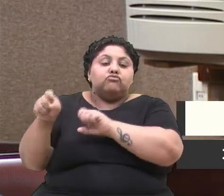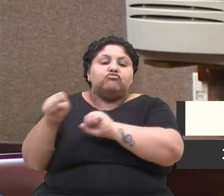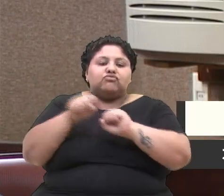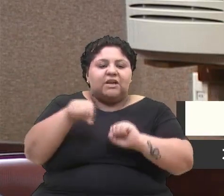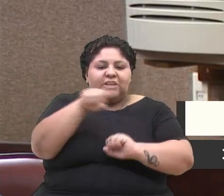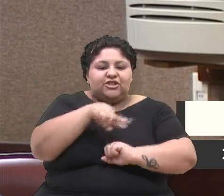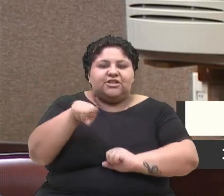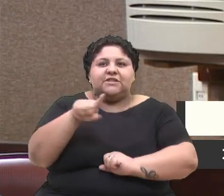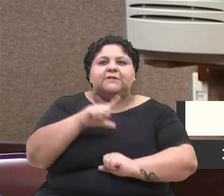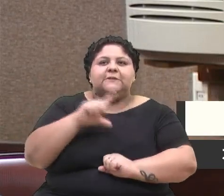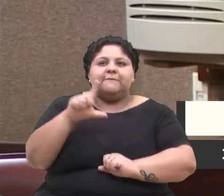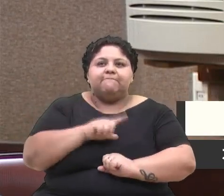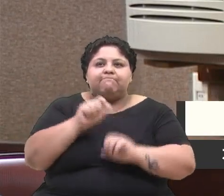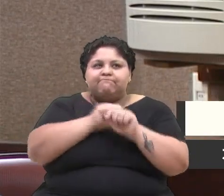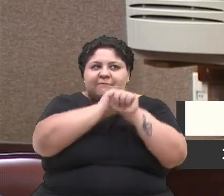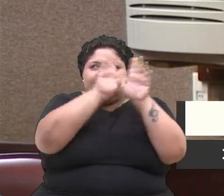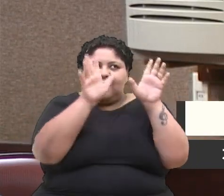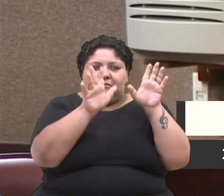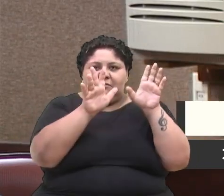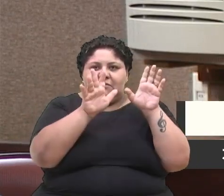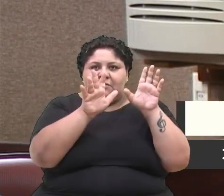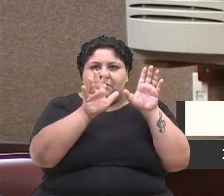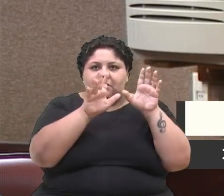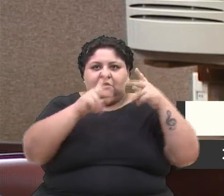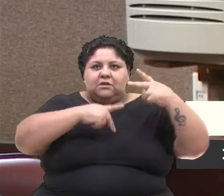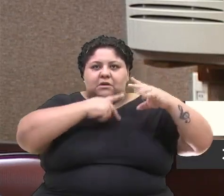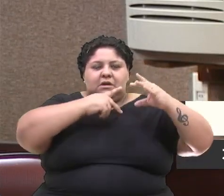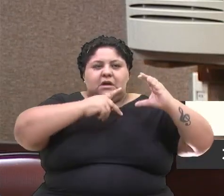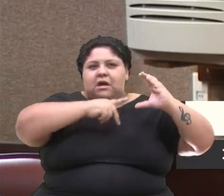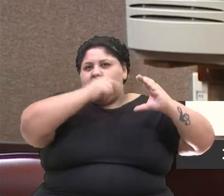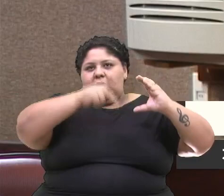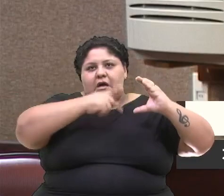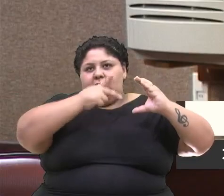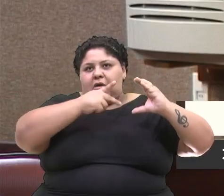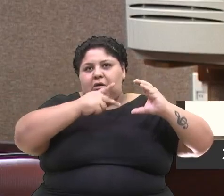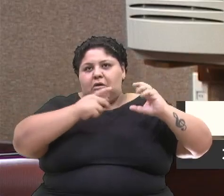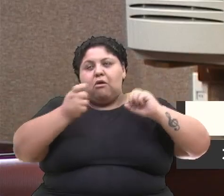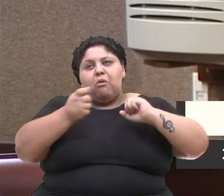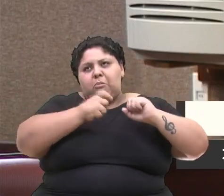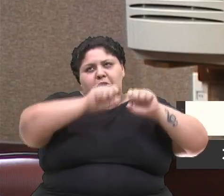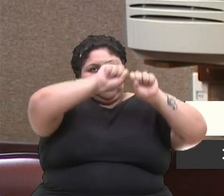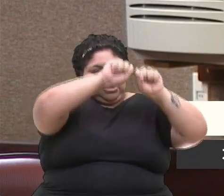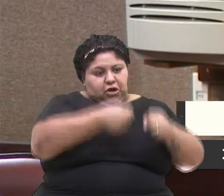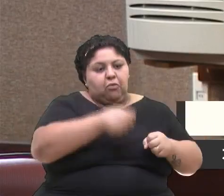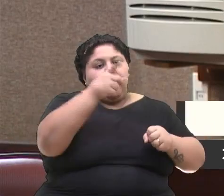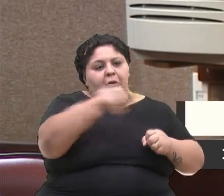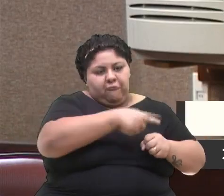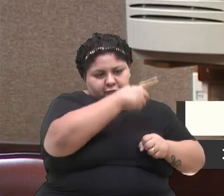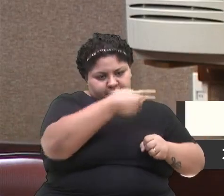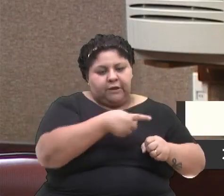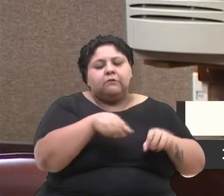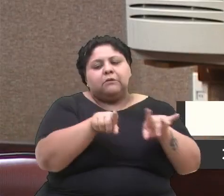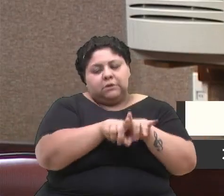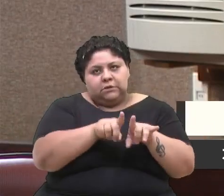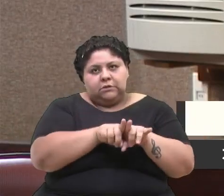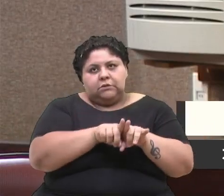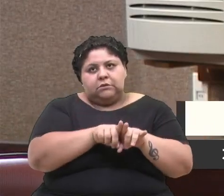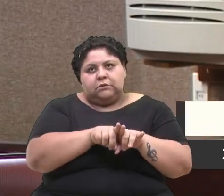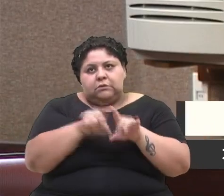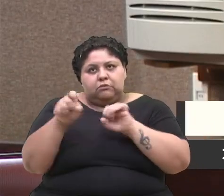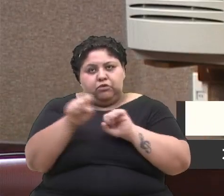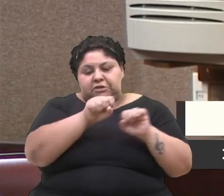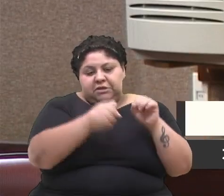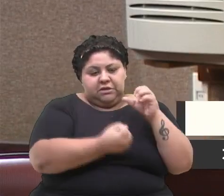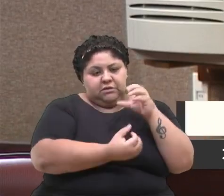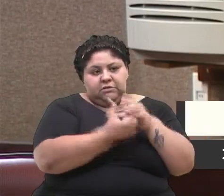tem essa questão, claro, a Câmara é soberana, ela pode derrubar o veto se quiser, o que poderia se gerar até